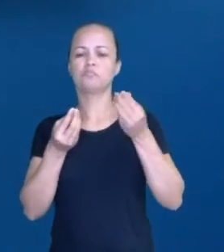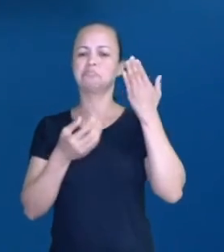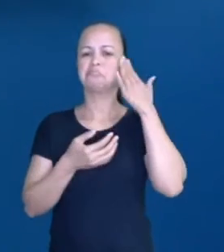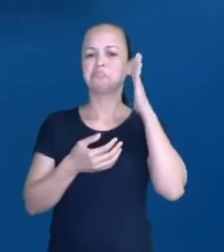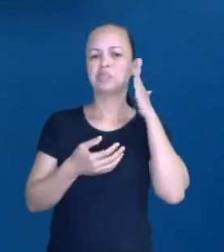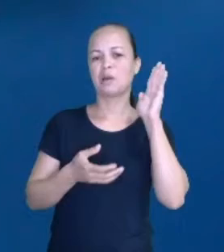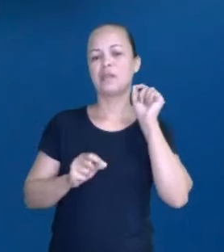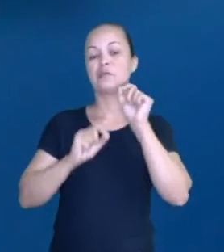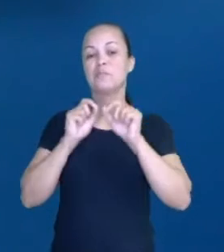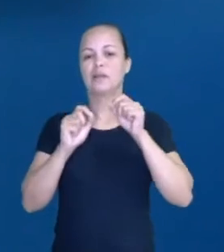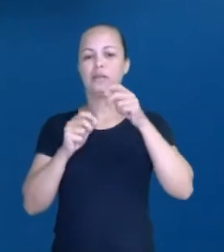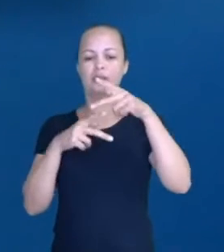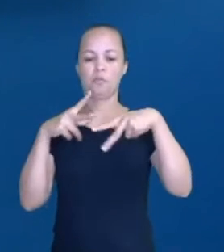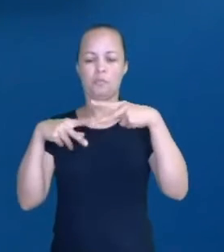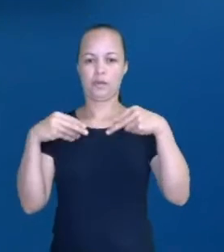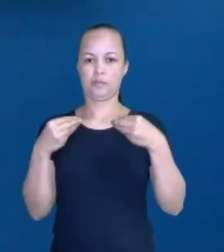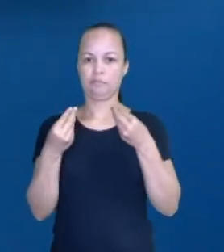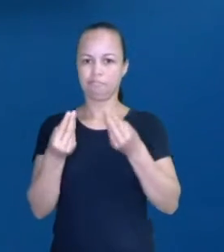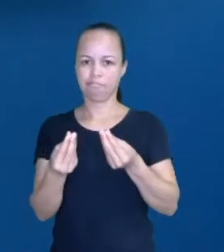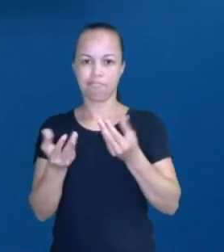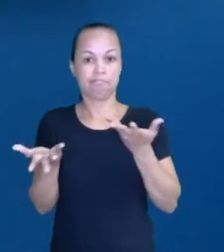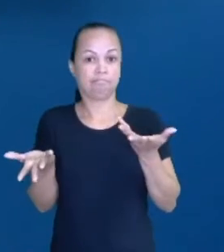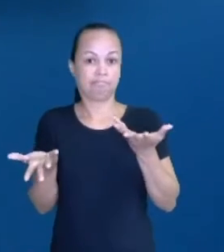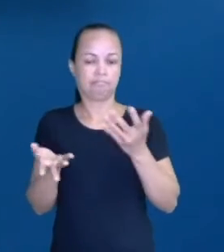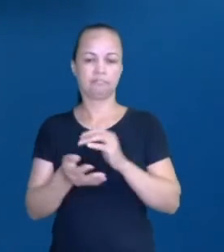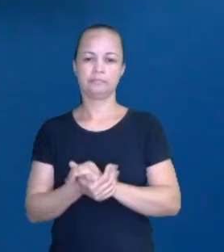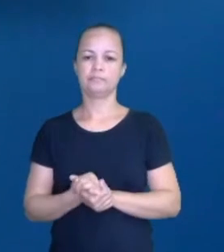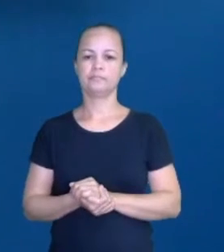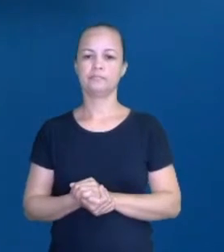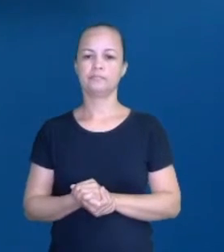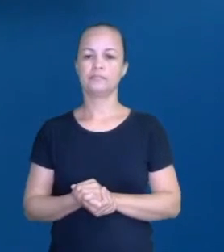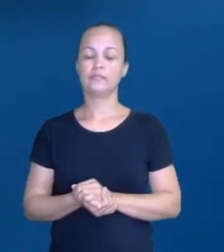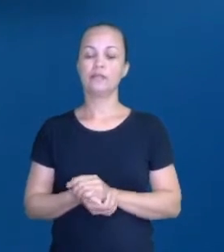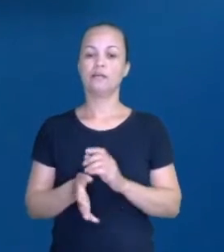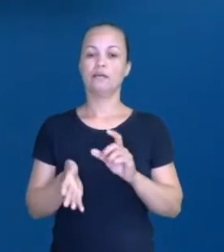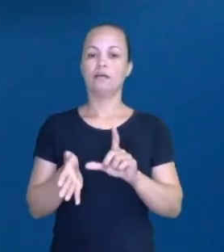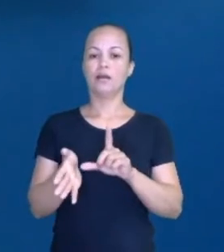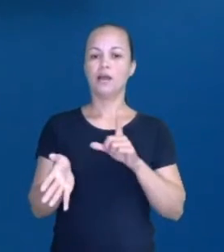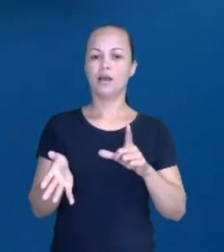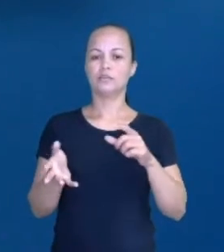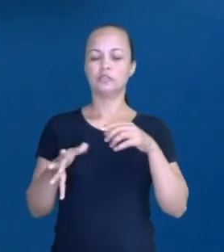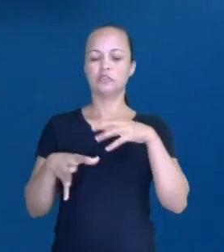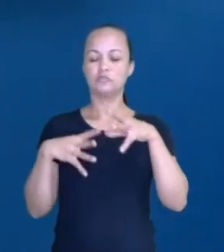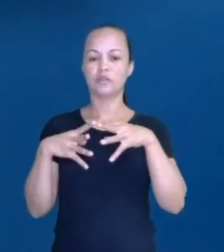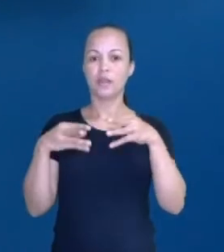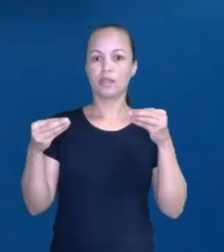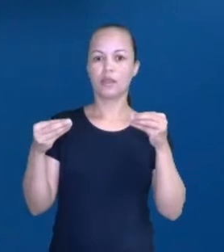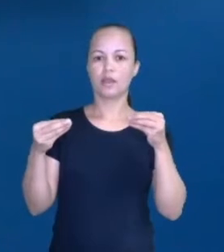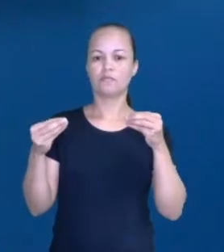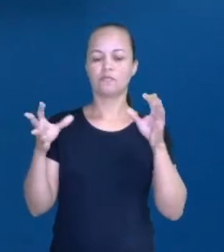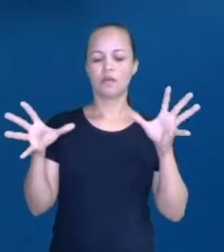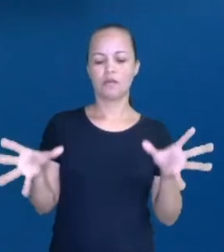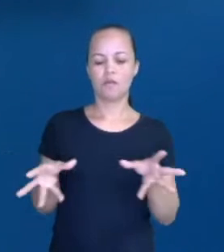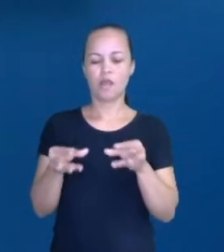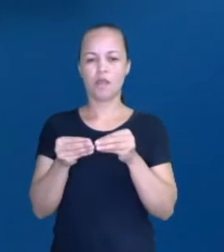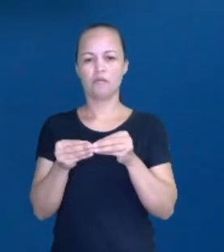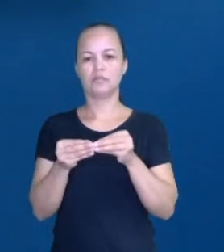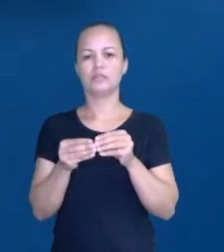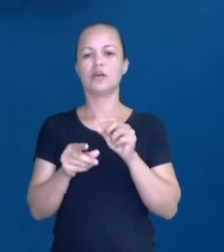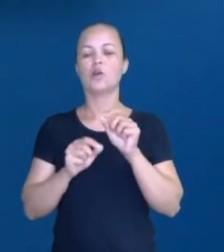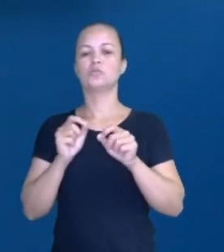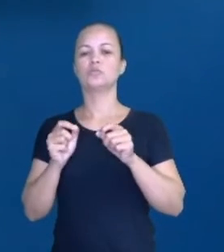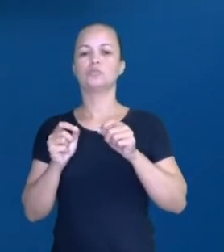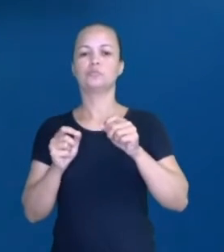esse presente. Vamos continuar. Antes de a gente desvendar o mistério, vamos fazer uma revisão aqui